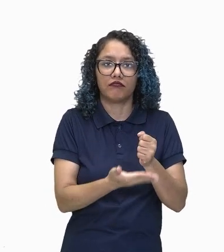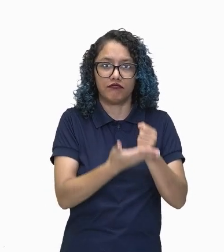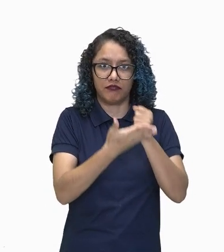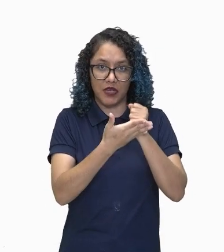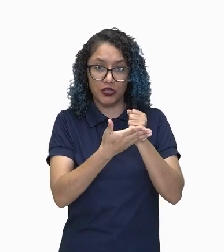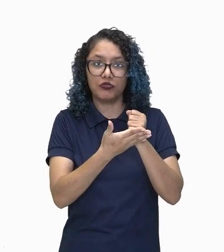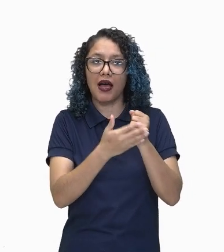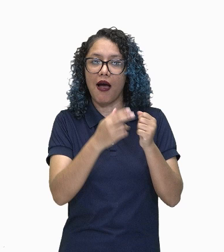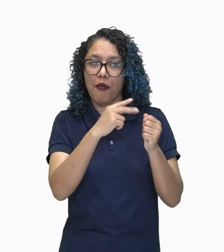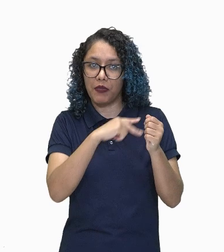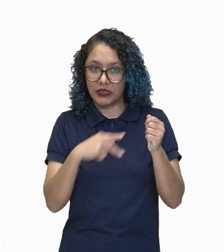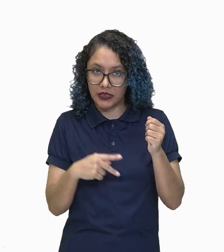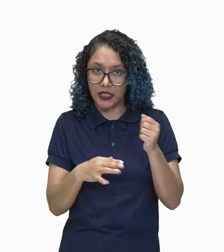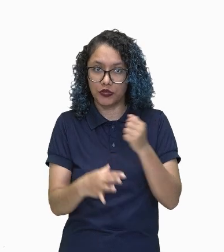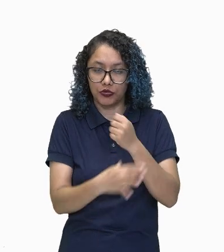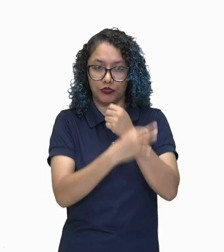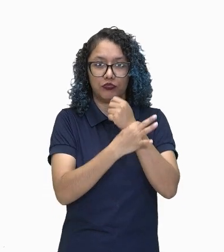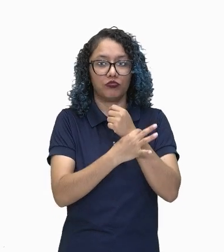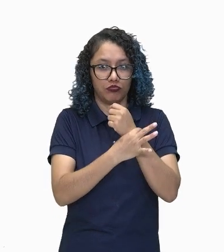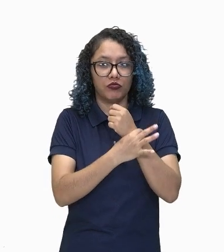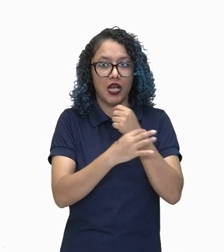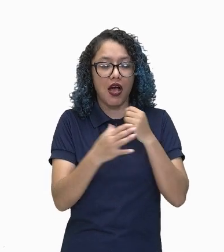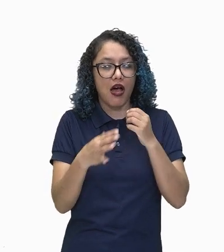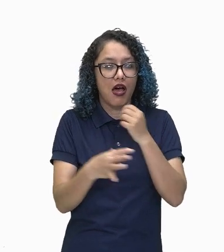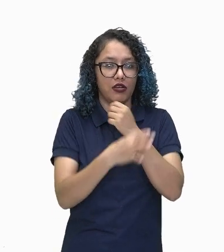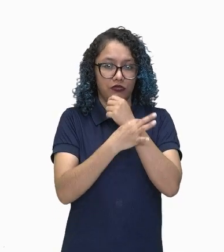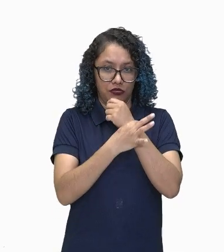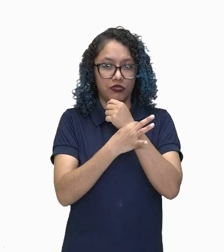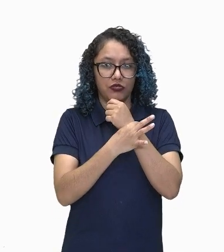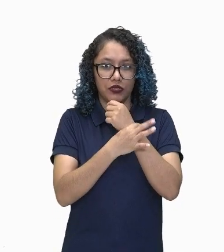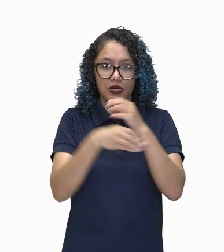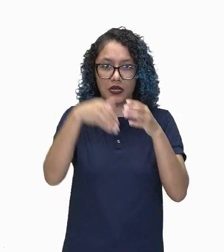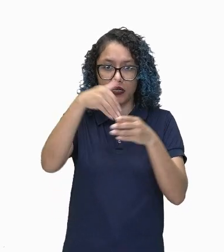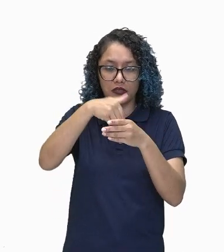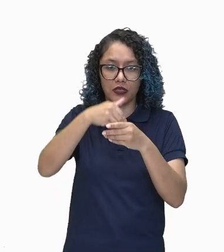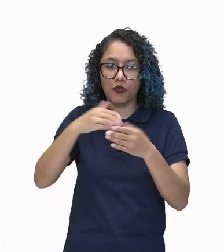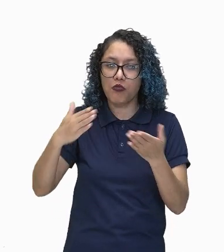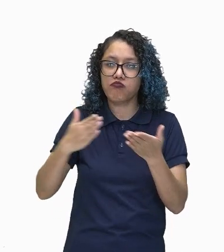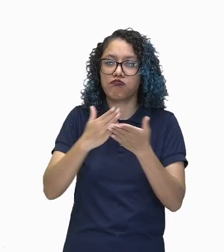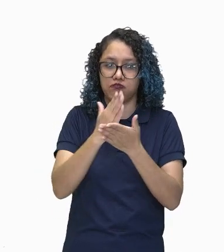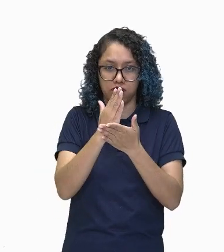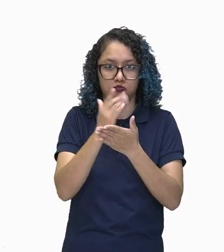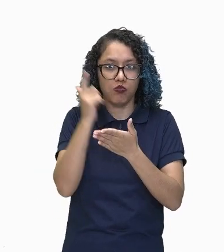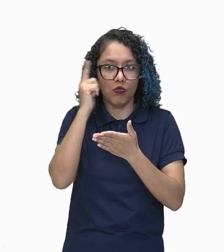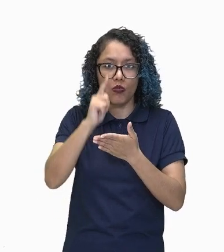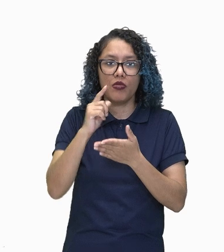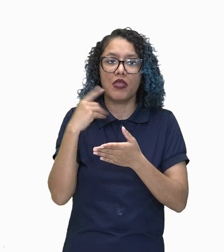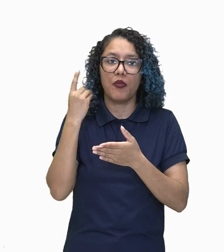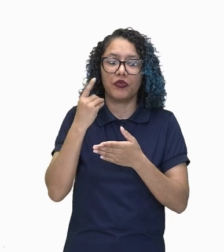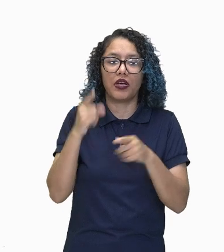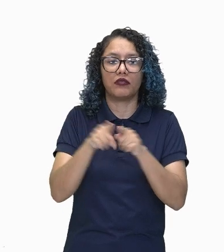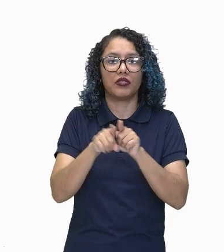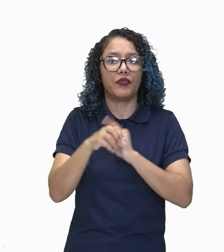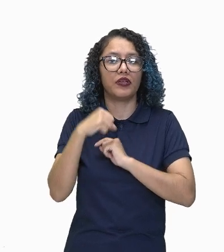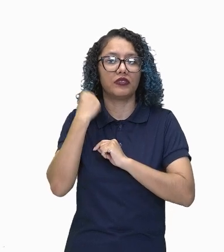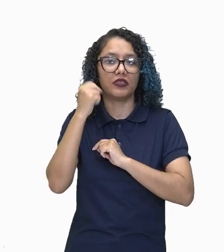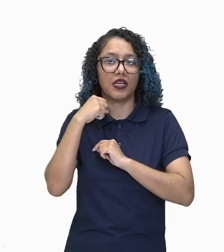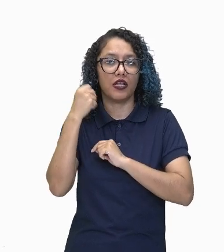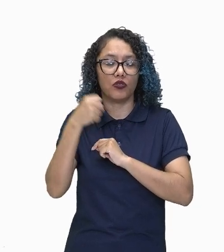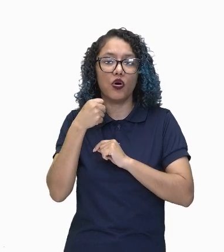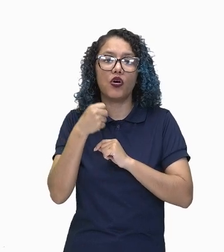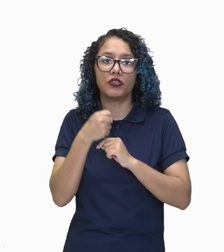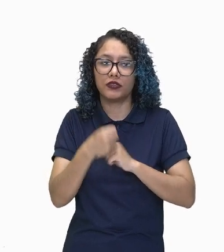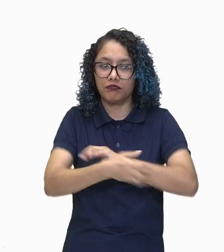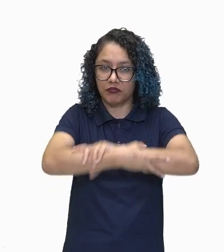a eleição de deputados e senadores fiéis ao governo federal. Então era aí essa via de mão